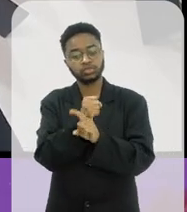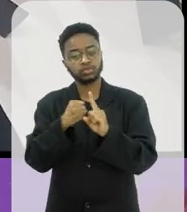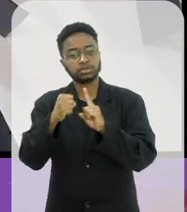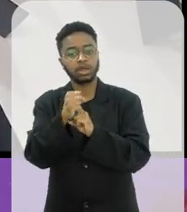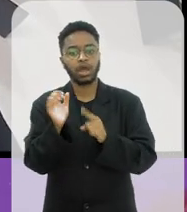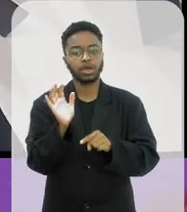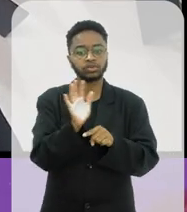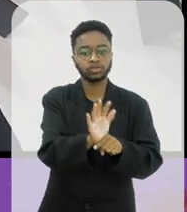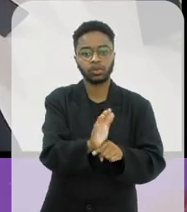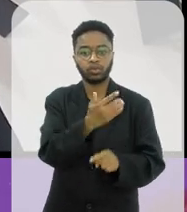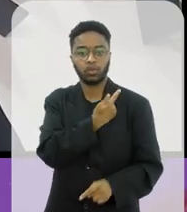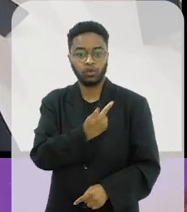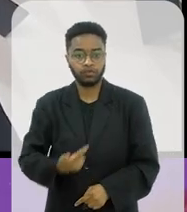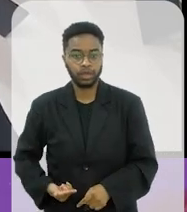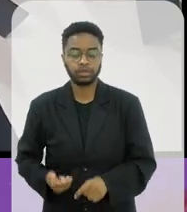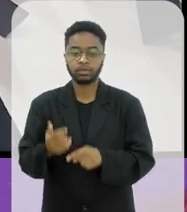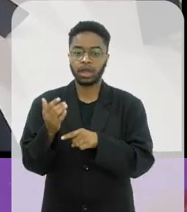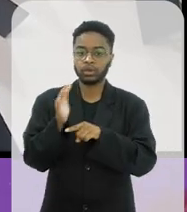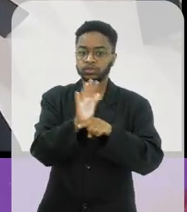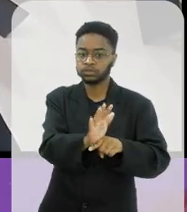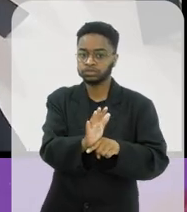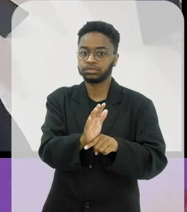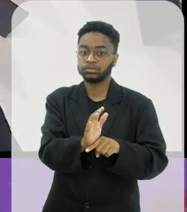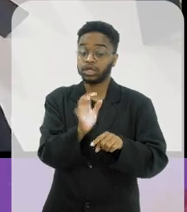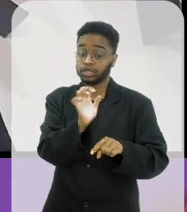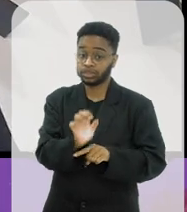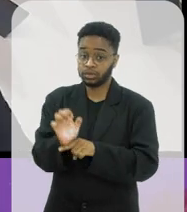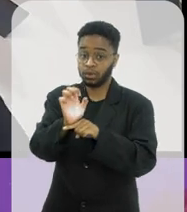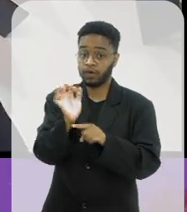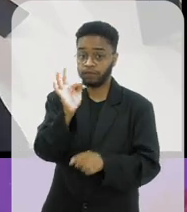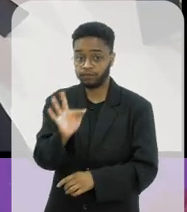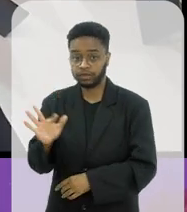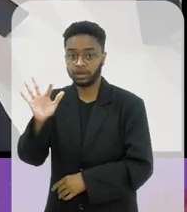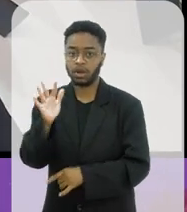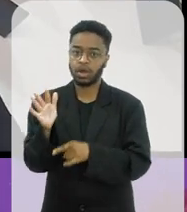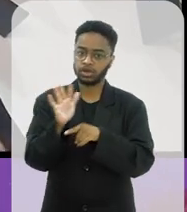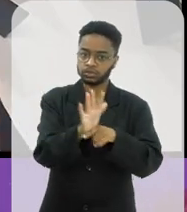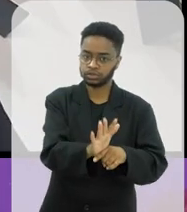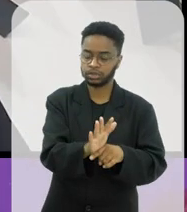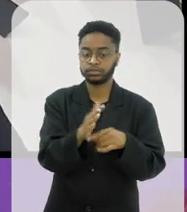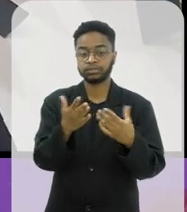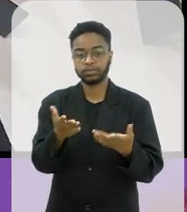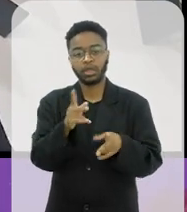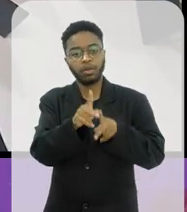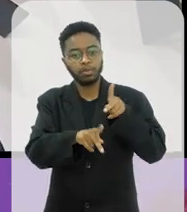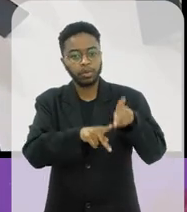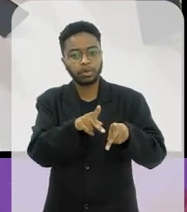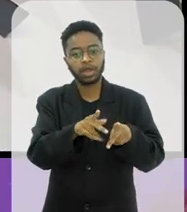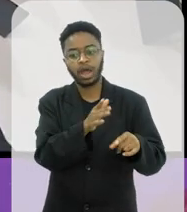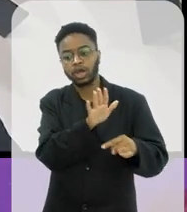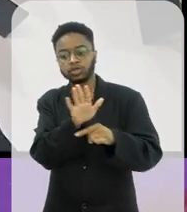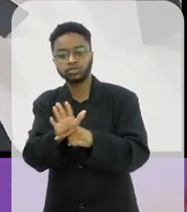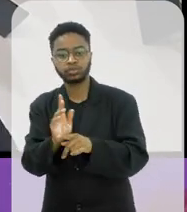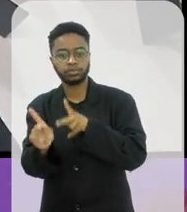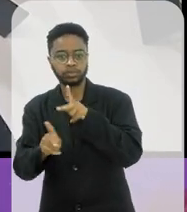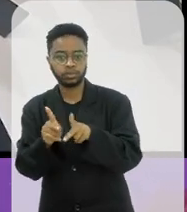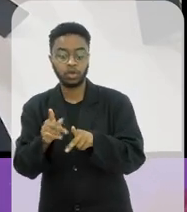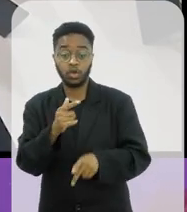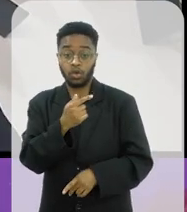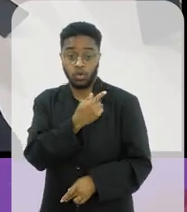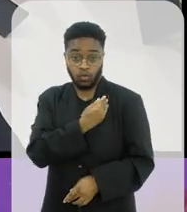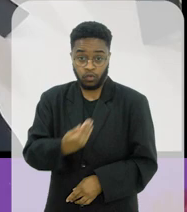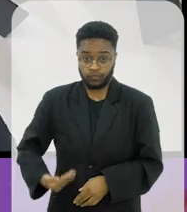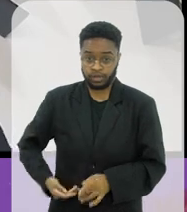ajudando, o governo está ajudando, estadual e federal. O povo ajuda povo, o